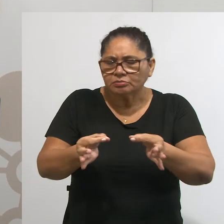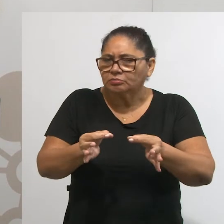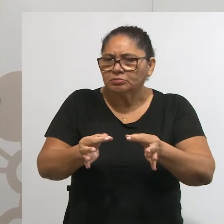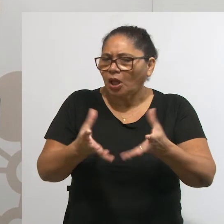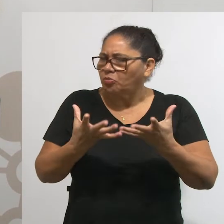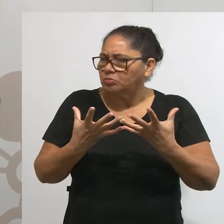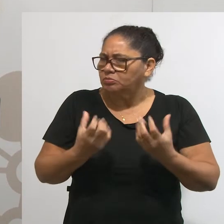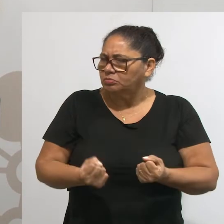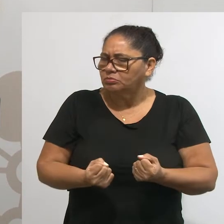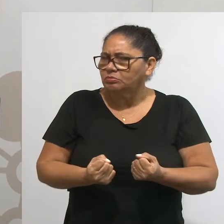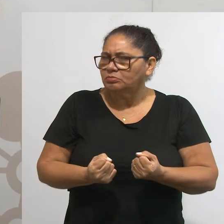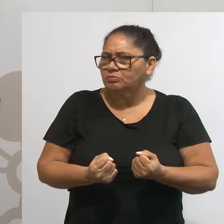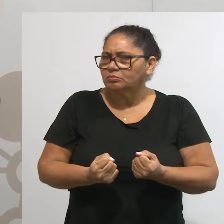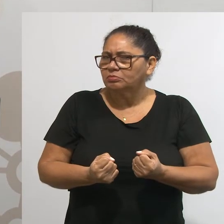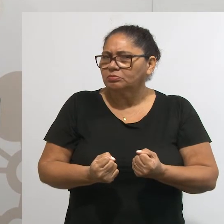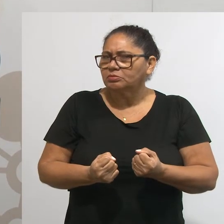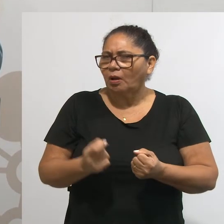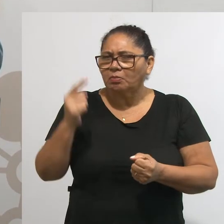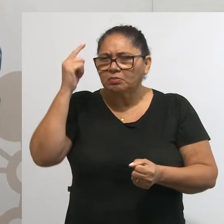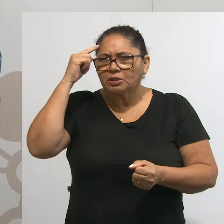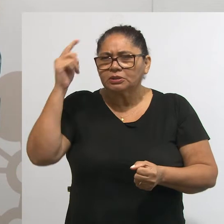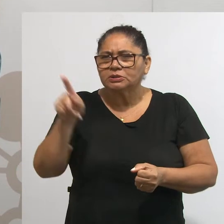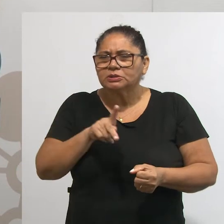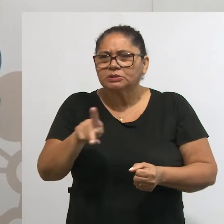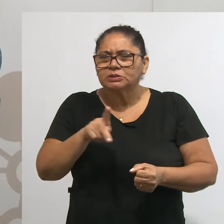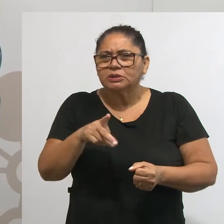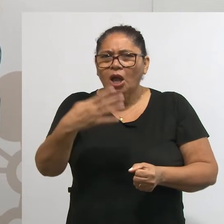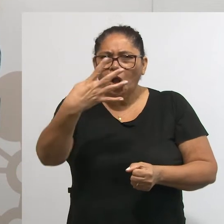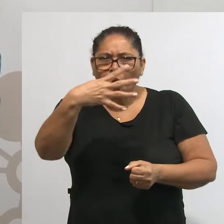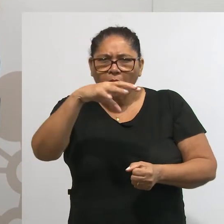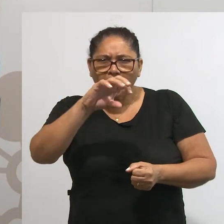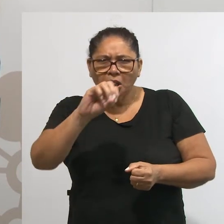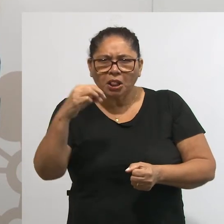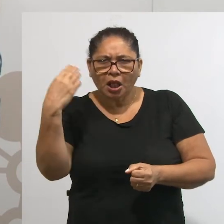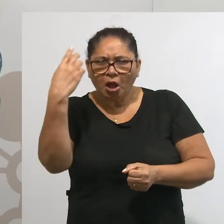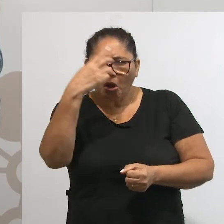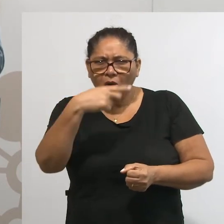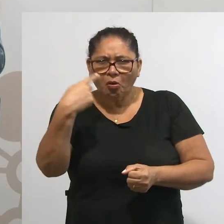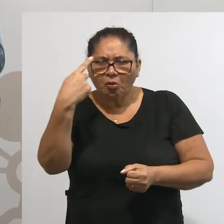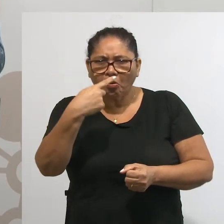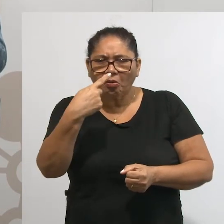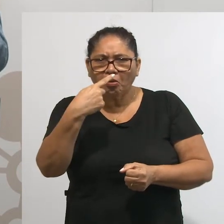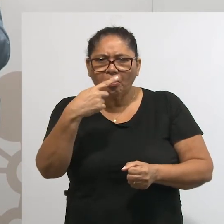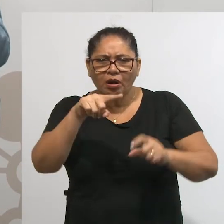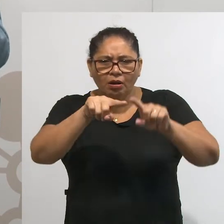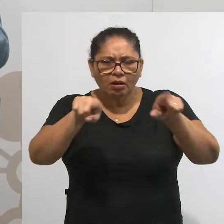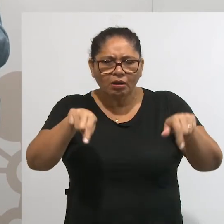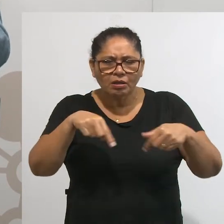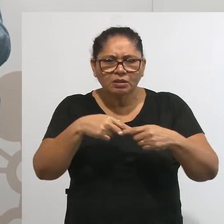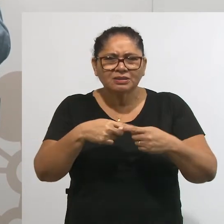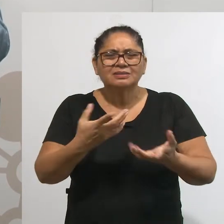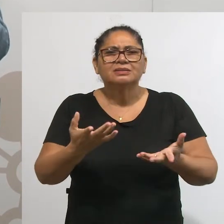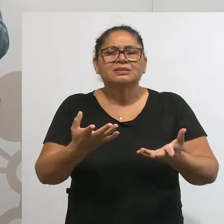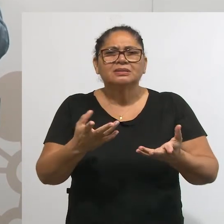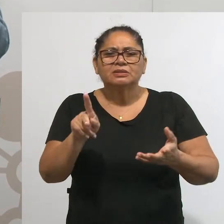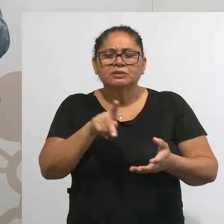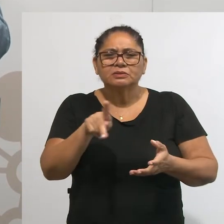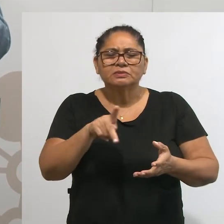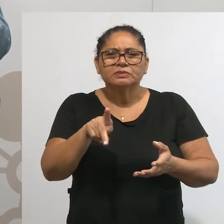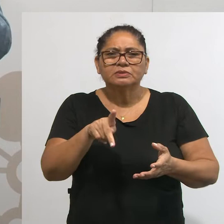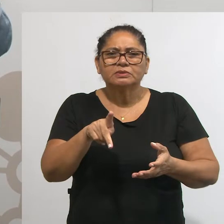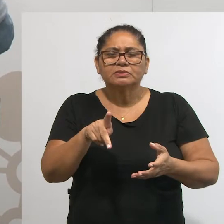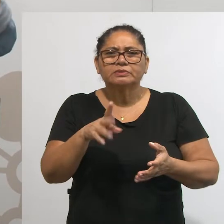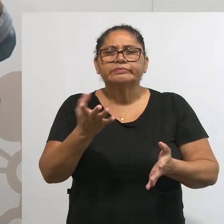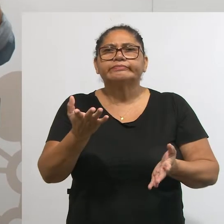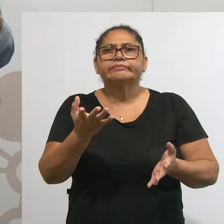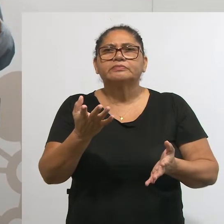organizada não permite. Vamos pensar em um professor que está em 40 horas em sala, né? Muitas vezes ainda há outros professores